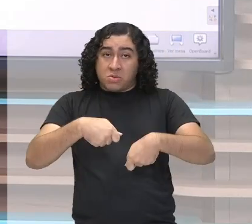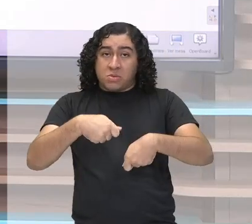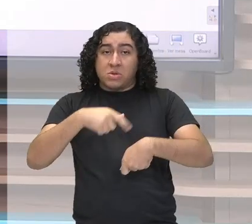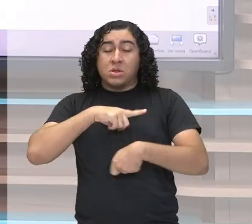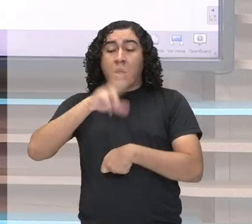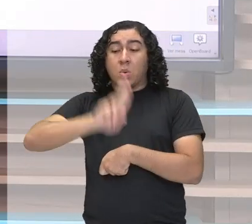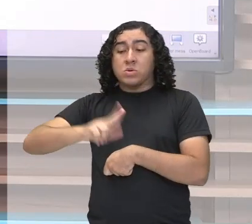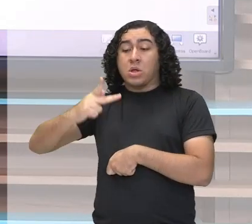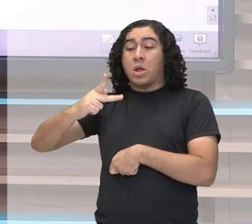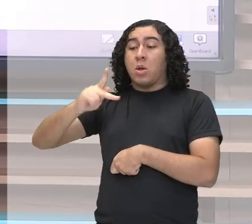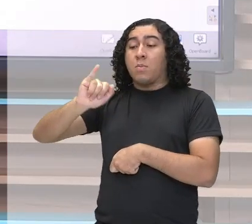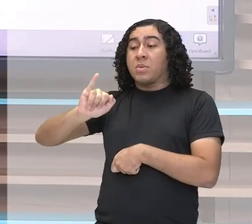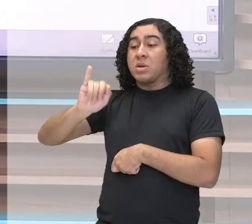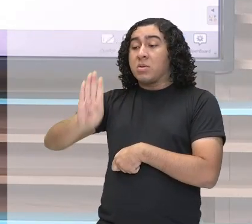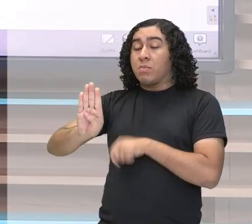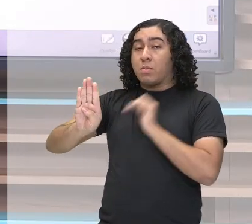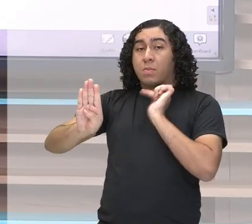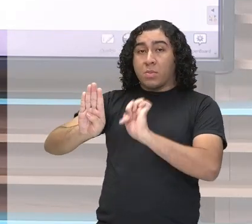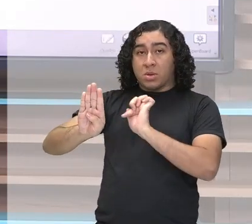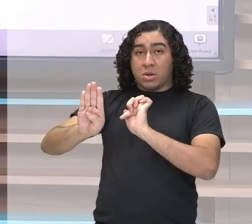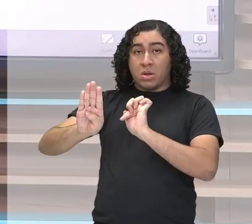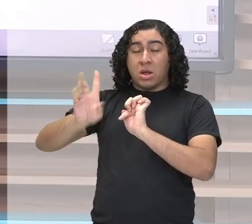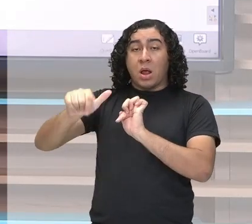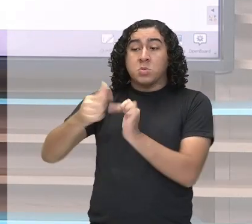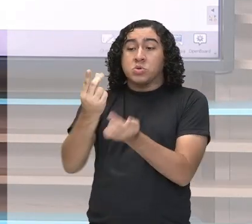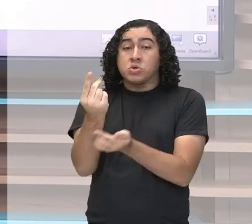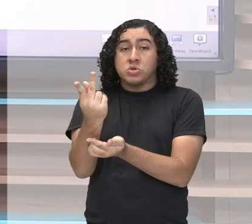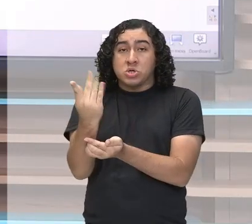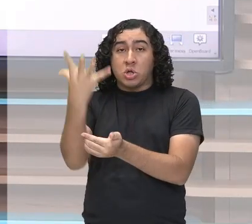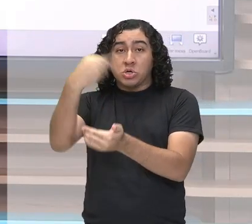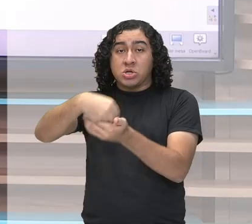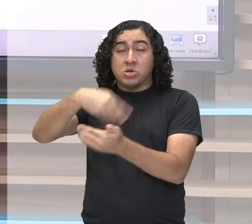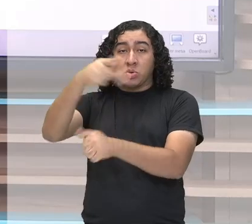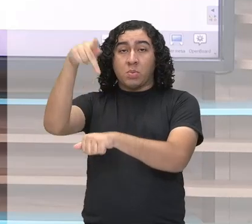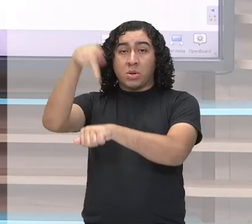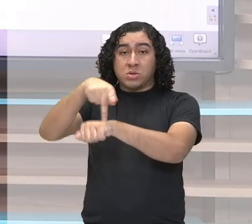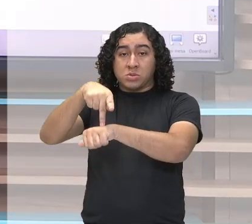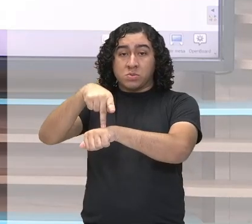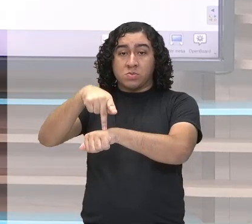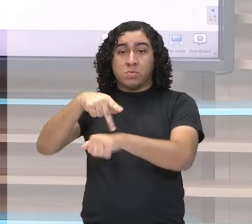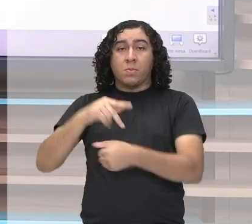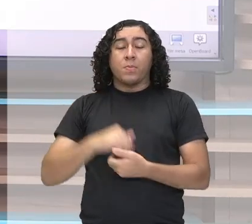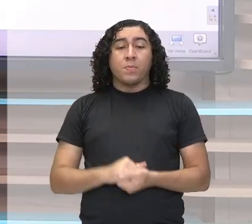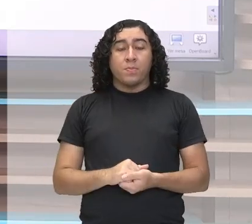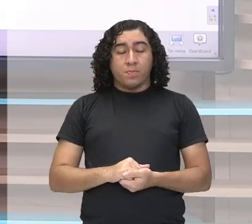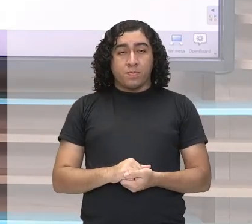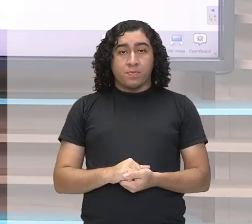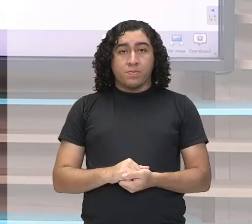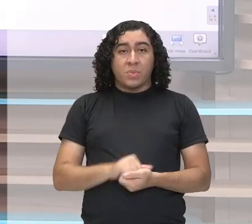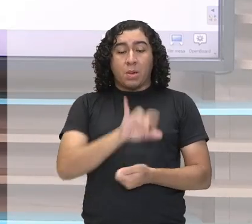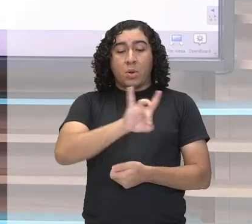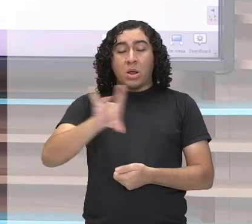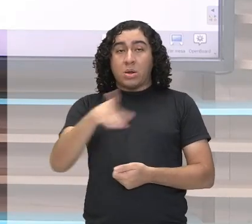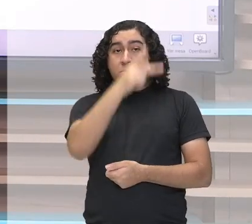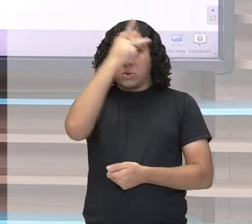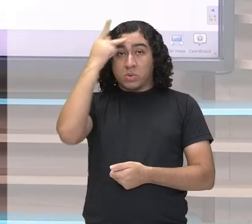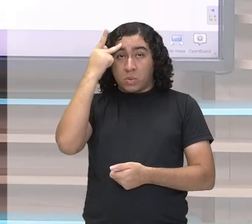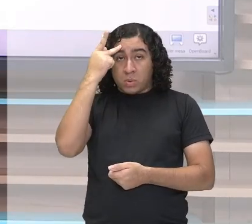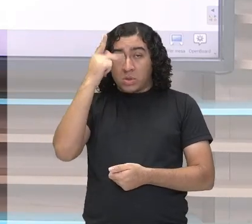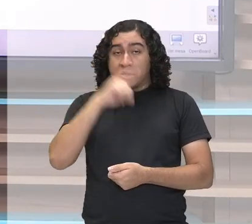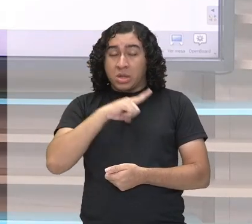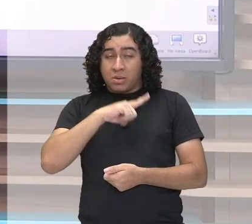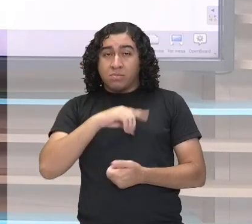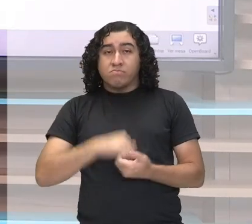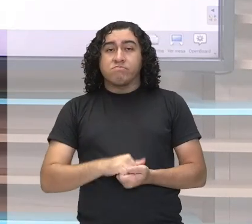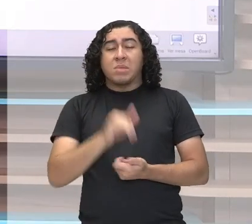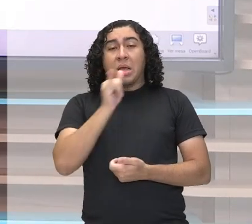o Produto Interno Bruto, certo? O PIB per capita, né? Por pessoa. Então você pega